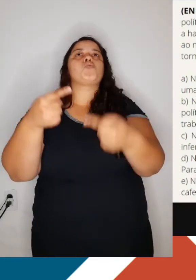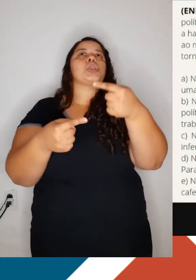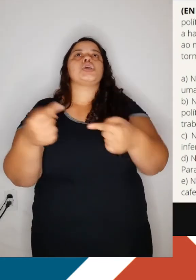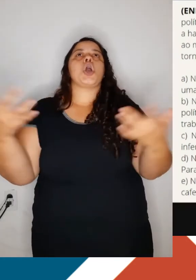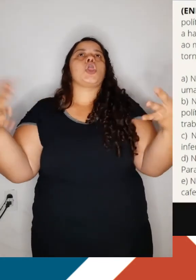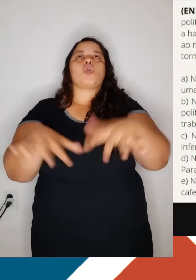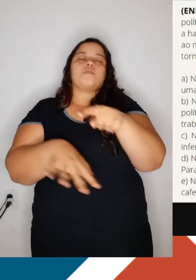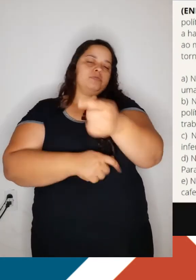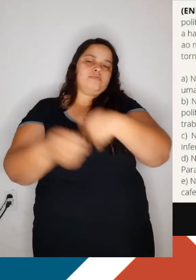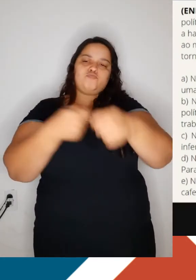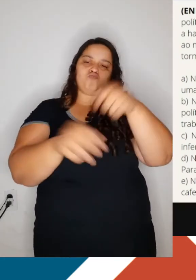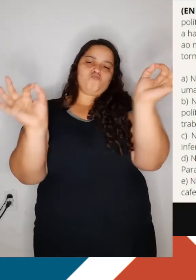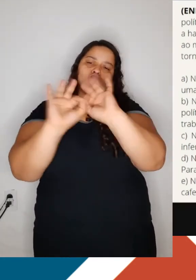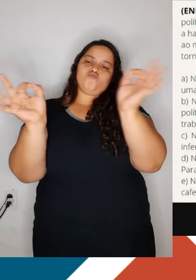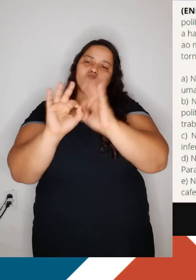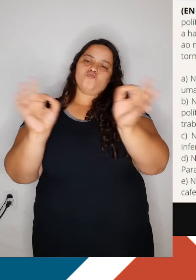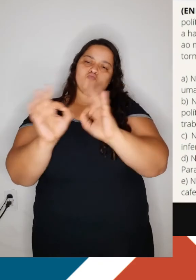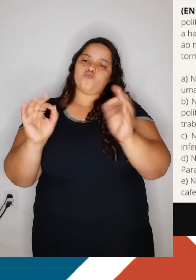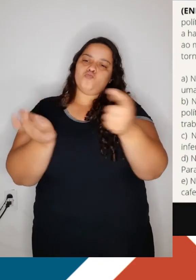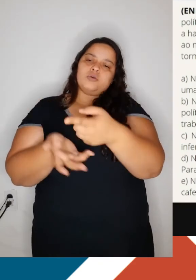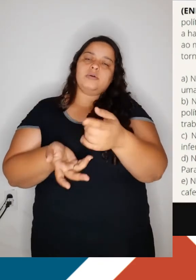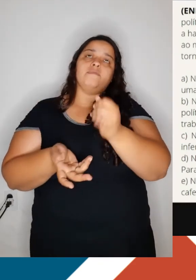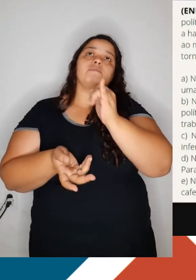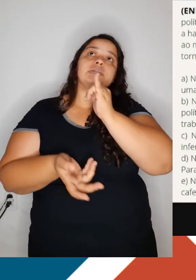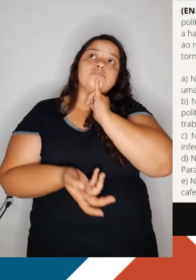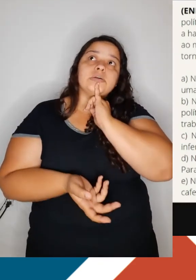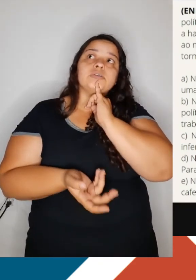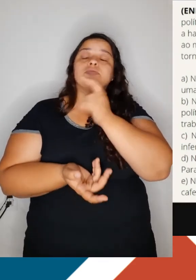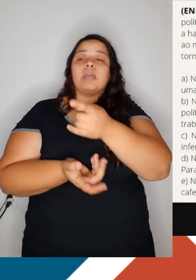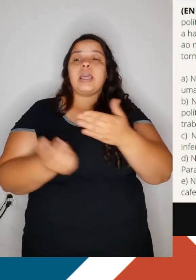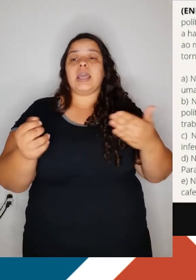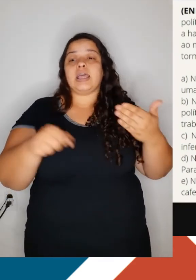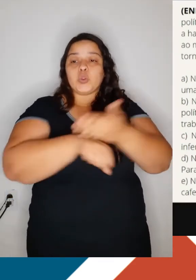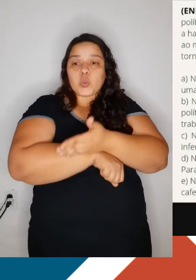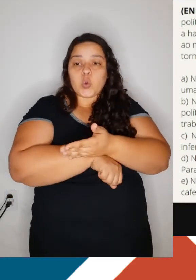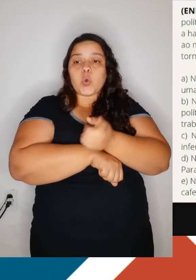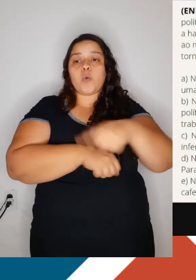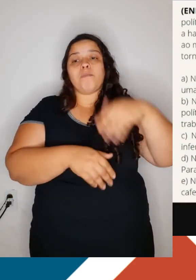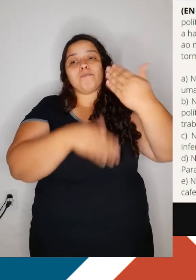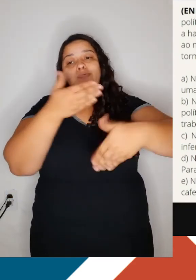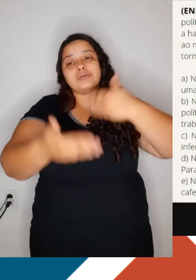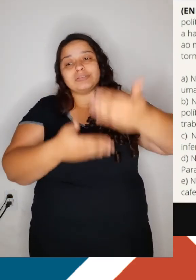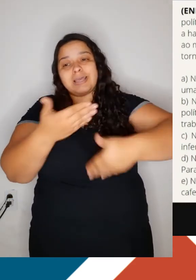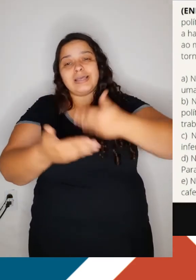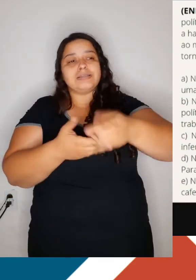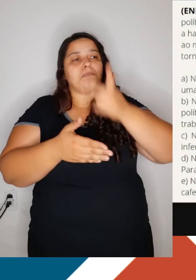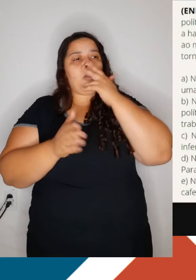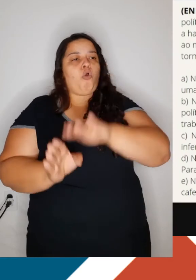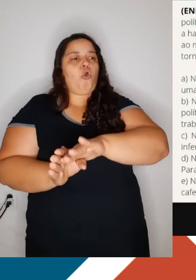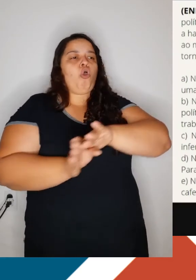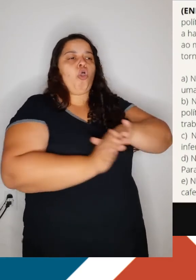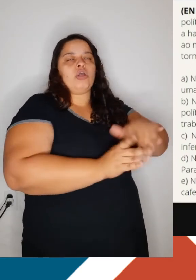uma política de inclusão econômica e social, Eles, infelizmente, entraram num processo de